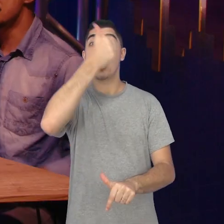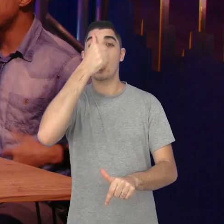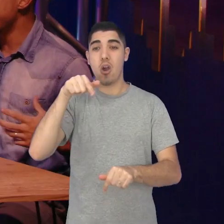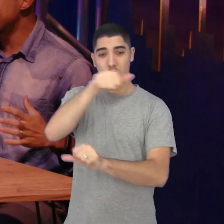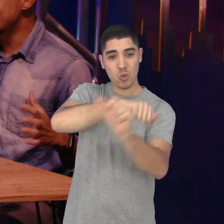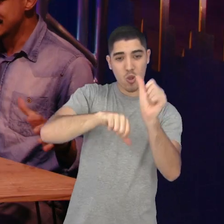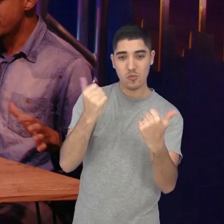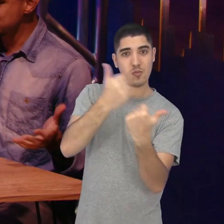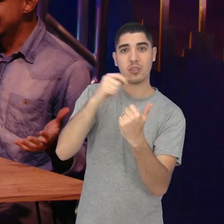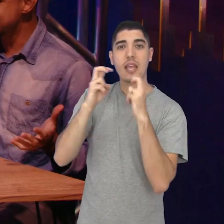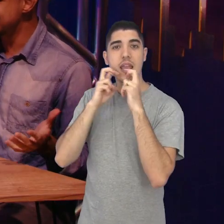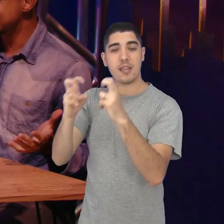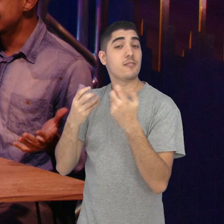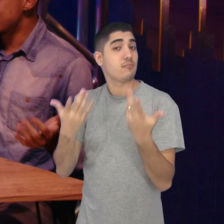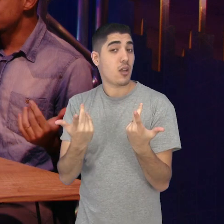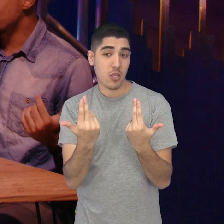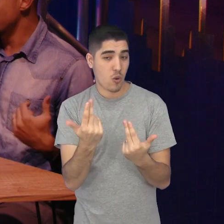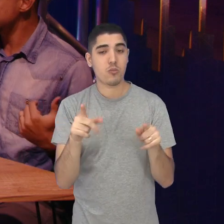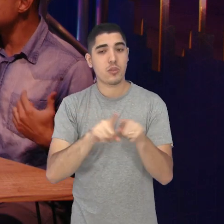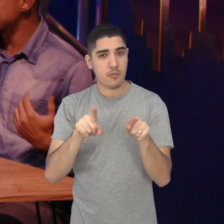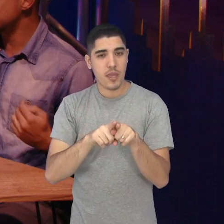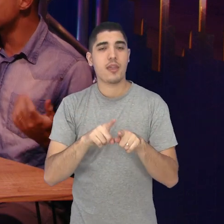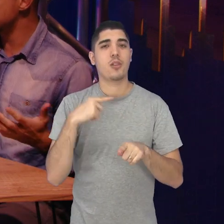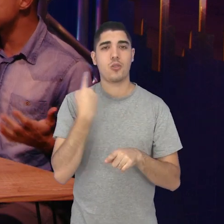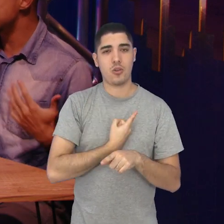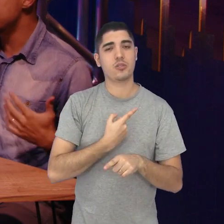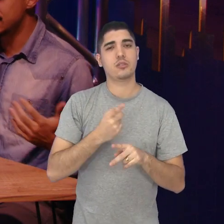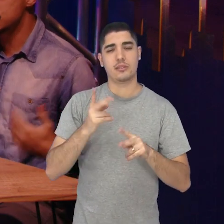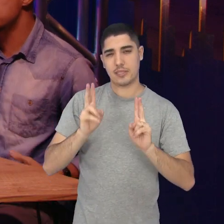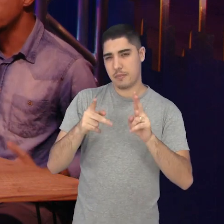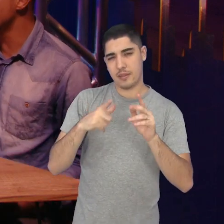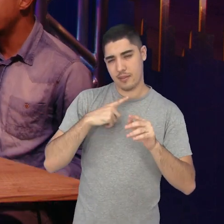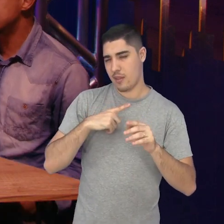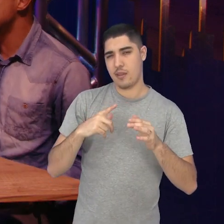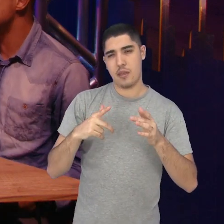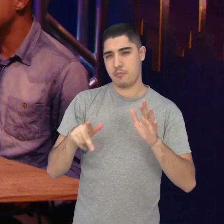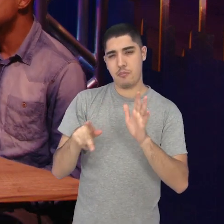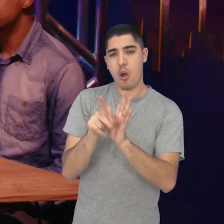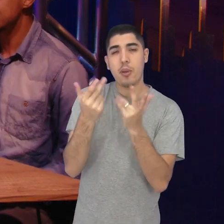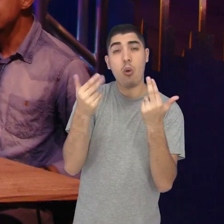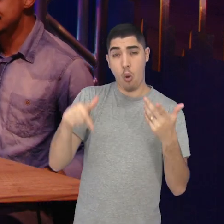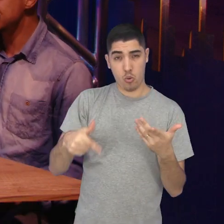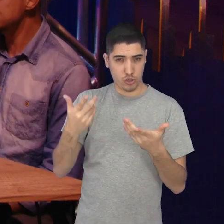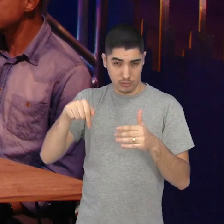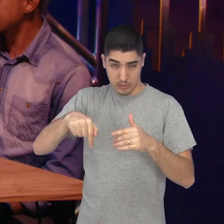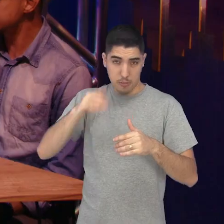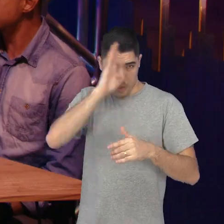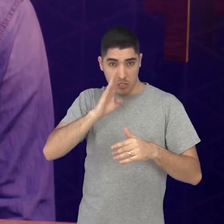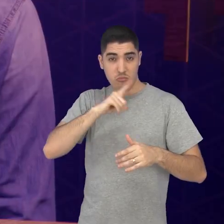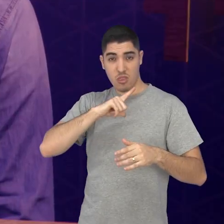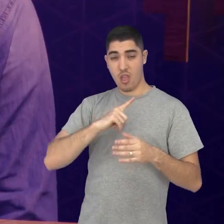tipo, é que nem acontece quando a gente usa esses meios poluentes, né? Se a gente